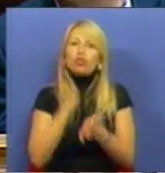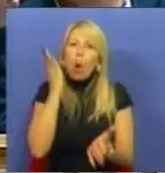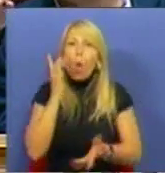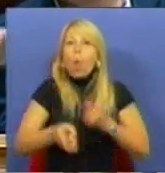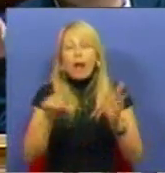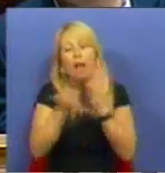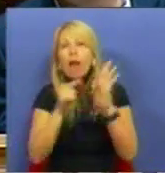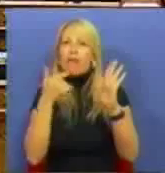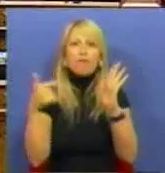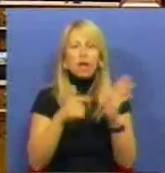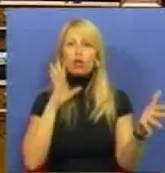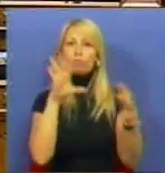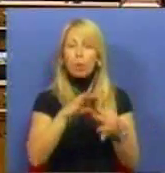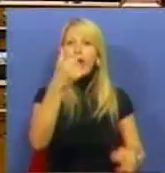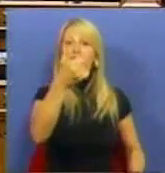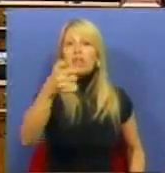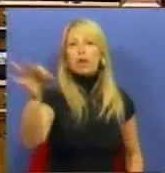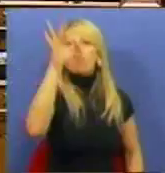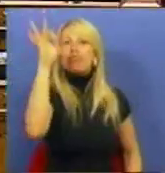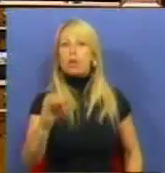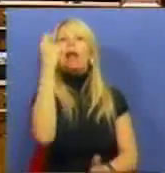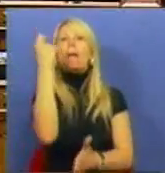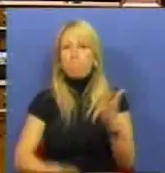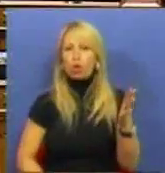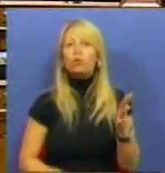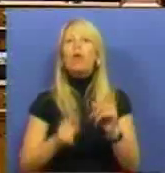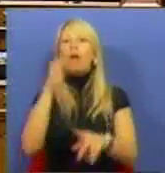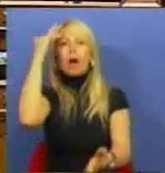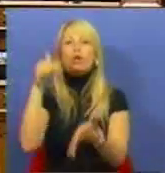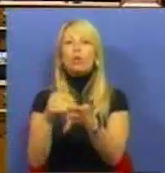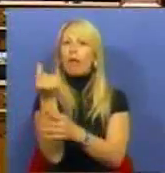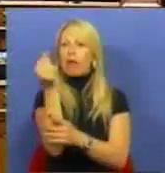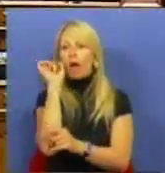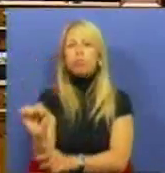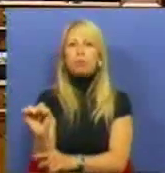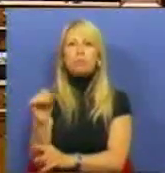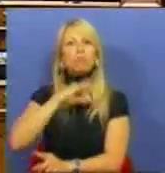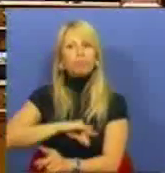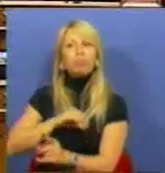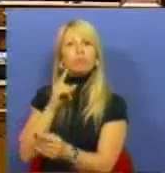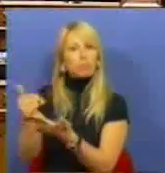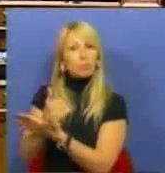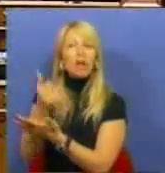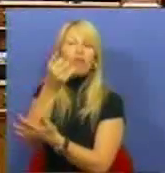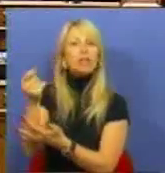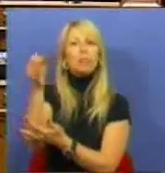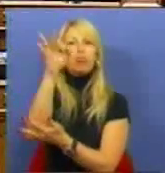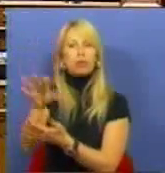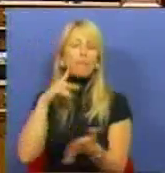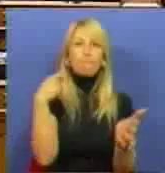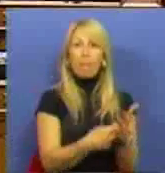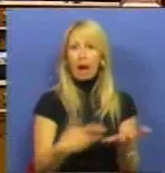está na lei: 25% de imposto sobre os seus resultados líquidos. bem acima daquela que existe atualmente.